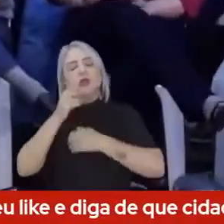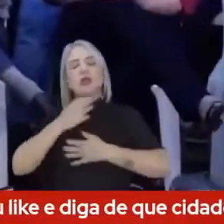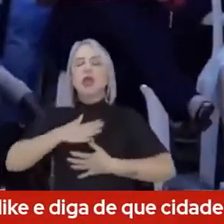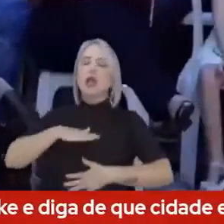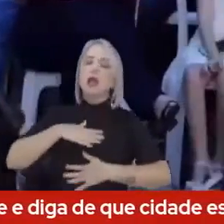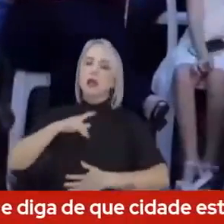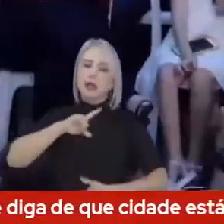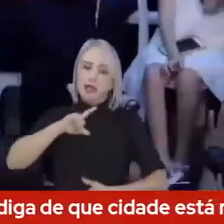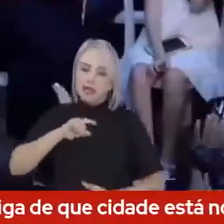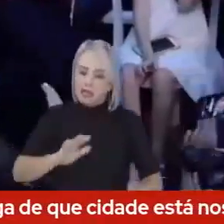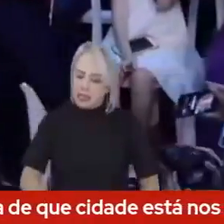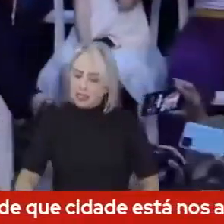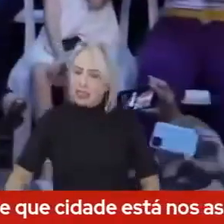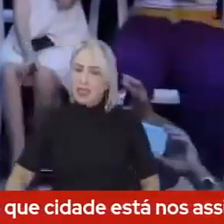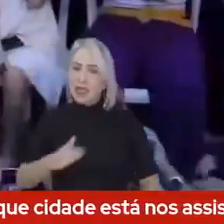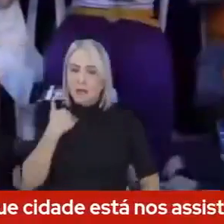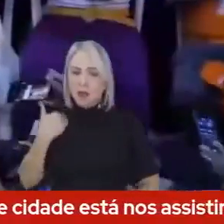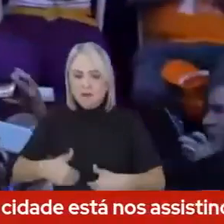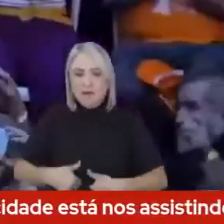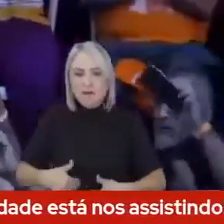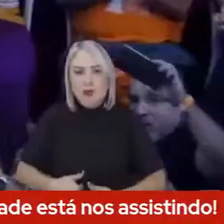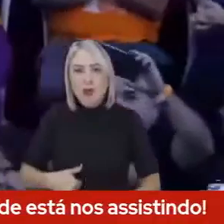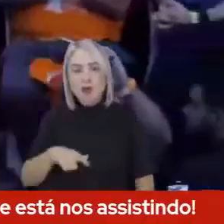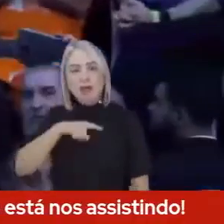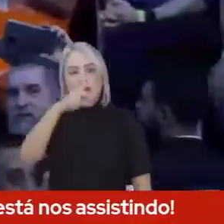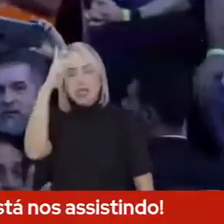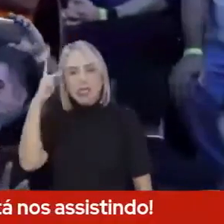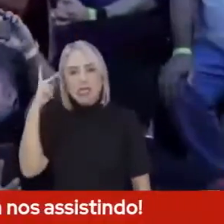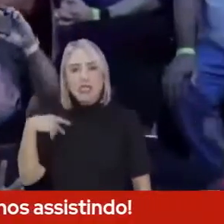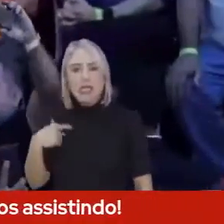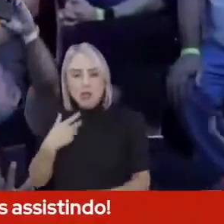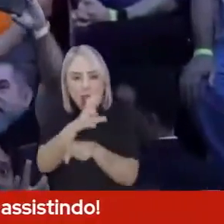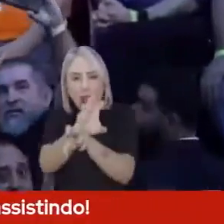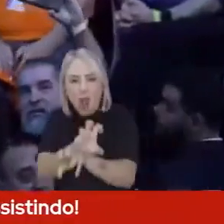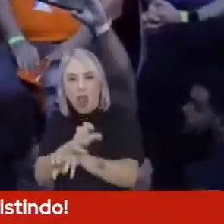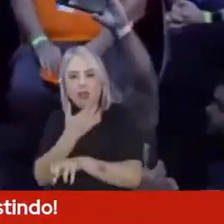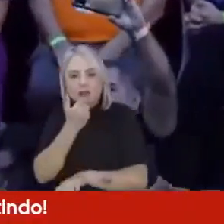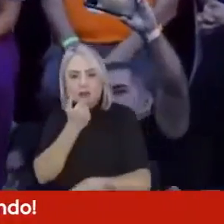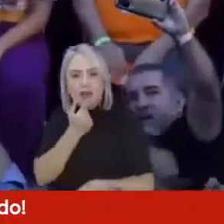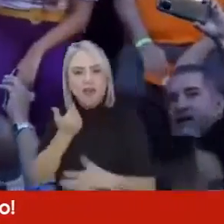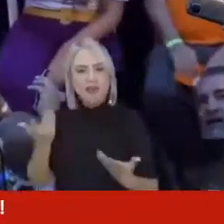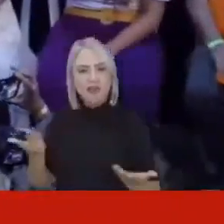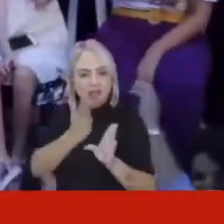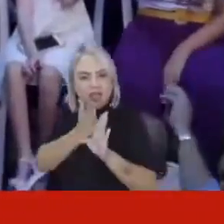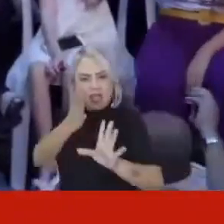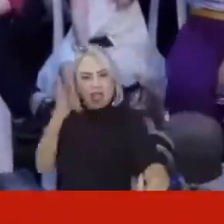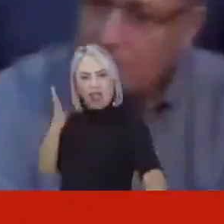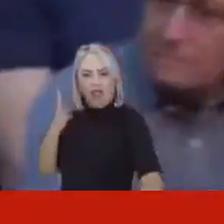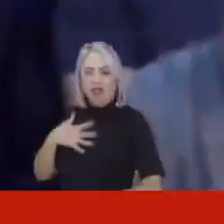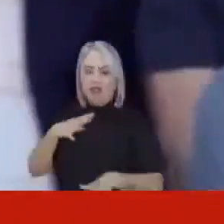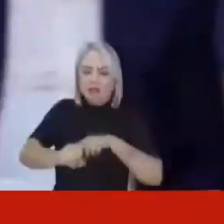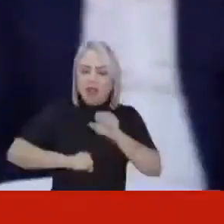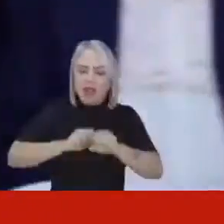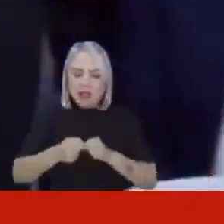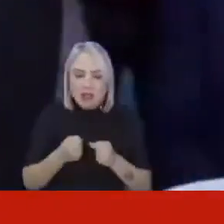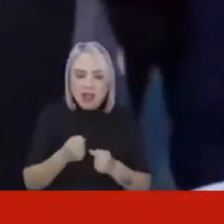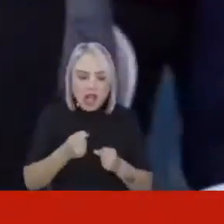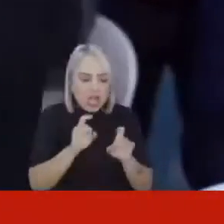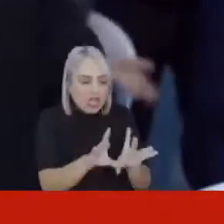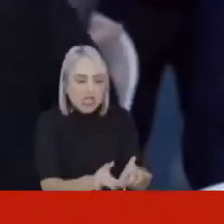de fome, que tem gente pegando osso na fila de açougue, que tem gente pegando carcaça, sabe? E tem